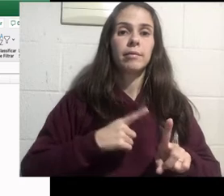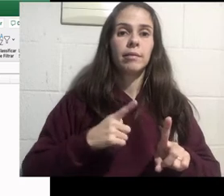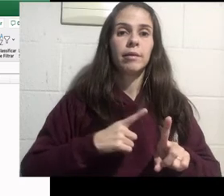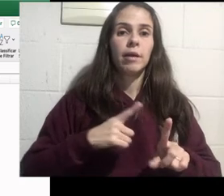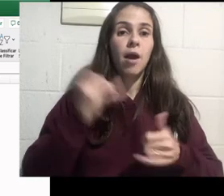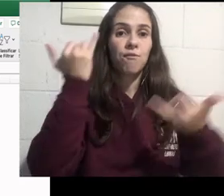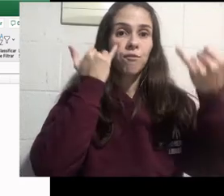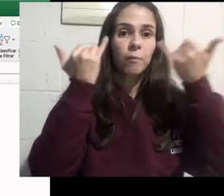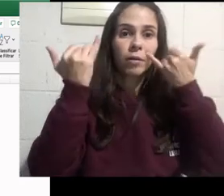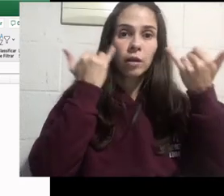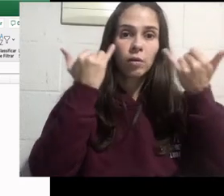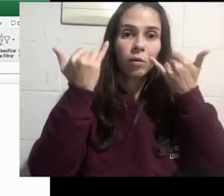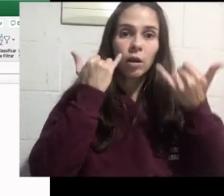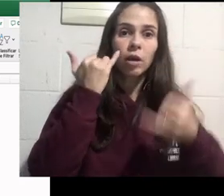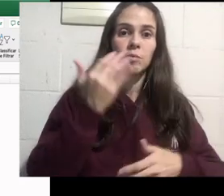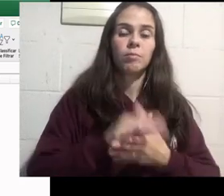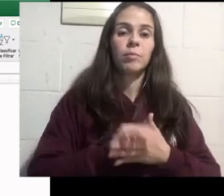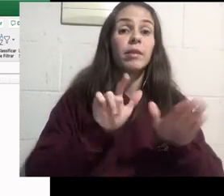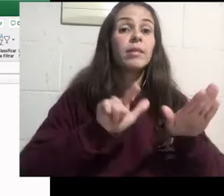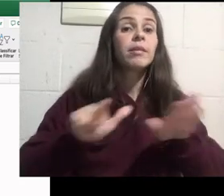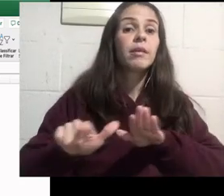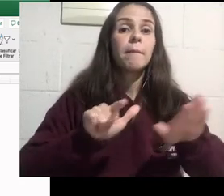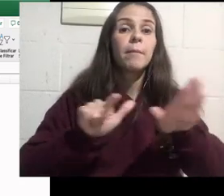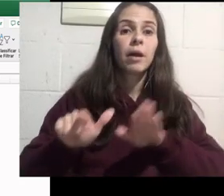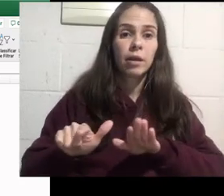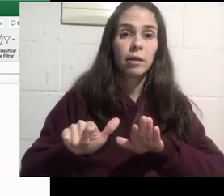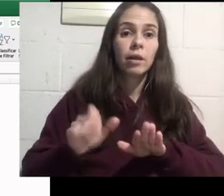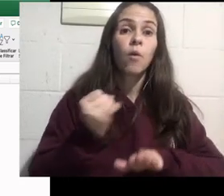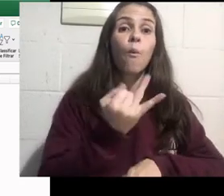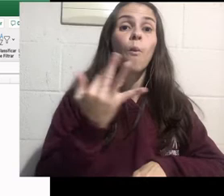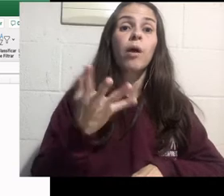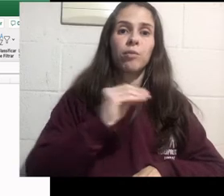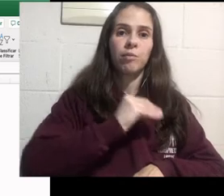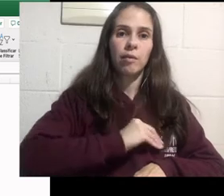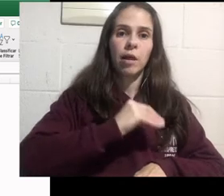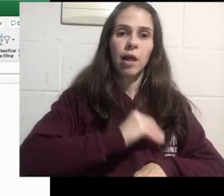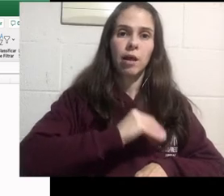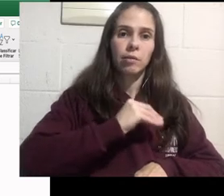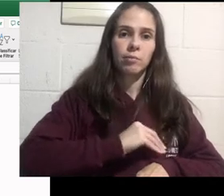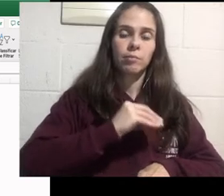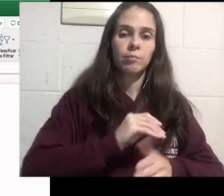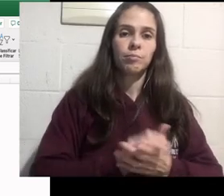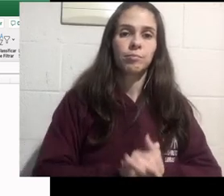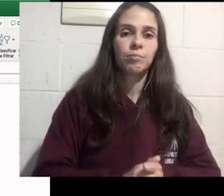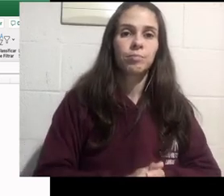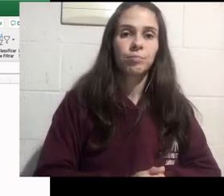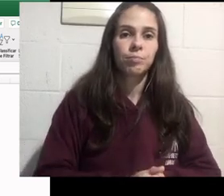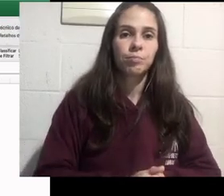informação, né, do valor semanal, quer dizer, quanto que vai se pagar por semana. Isso aqui também tem que estar